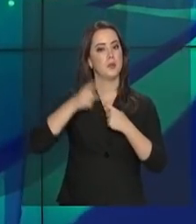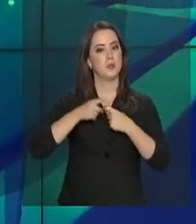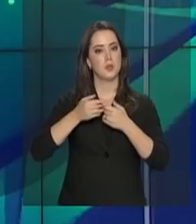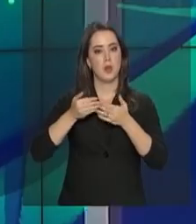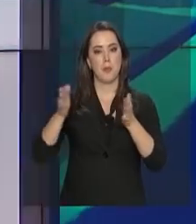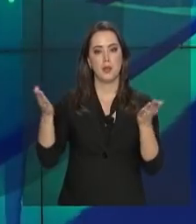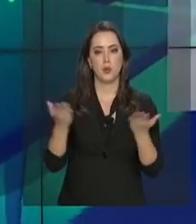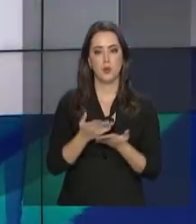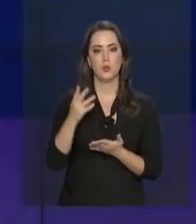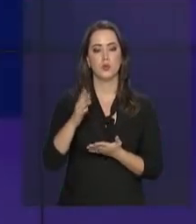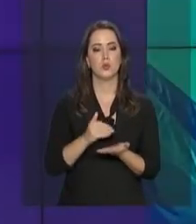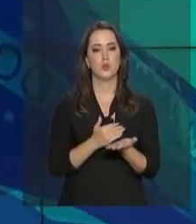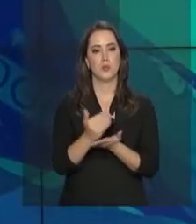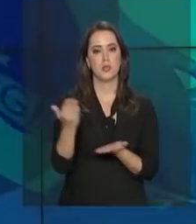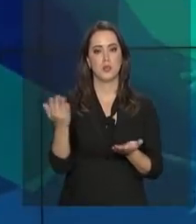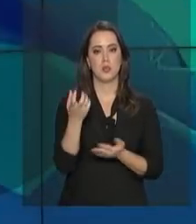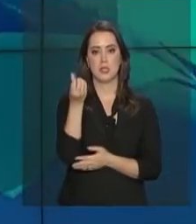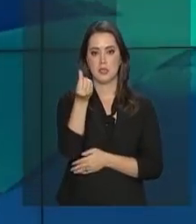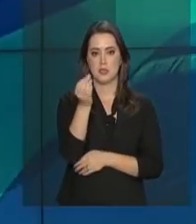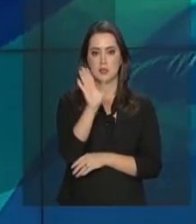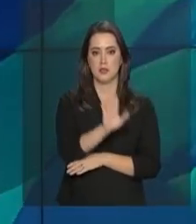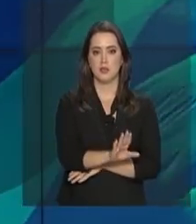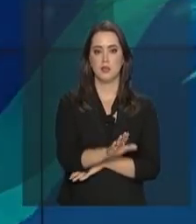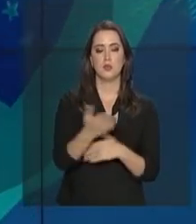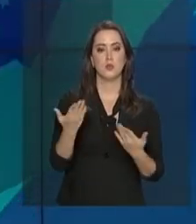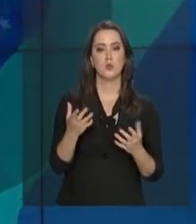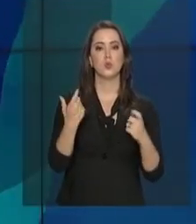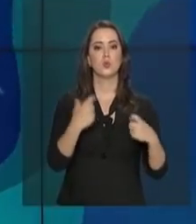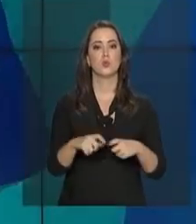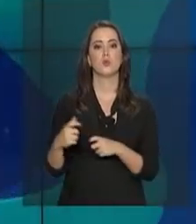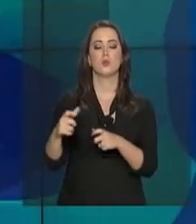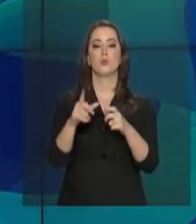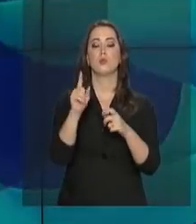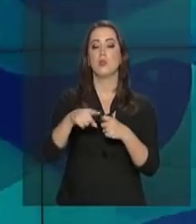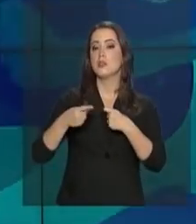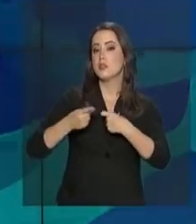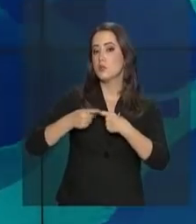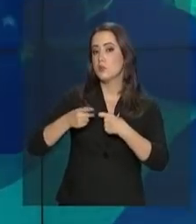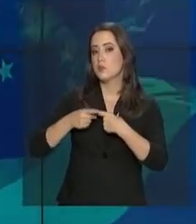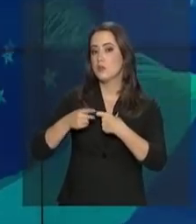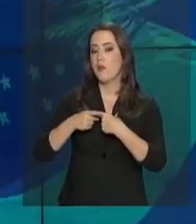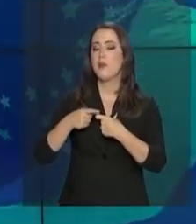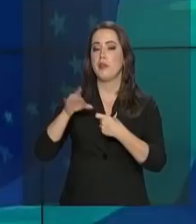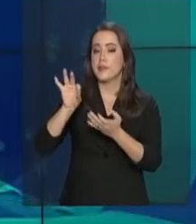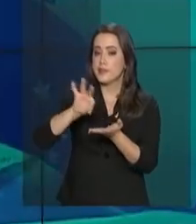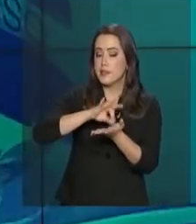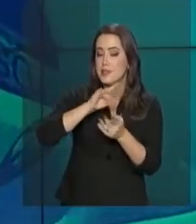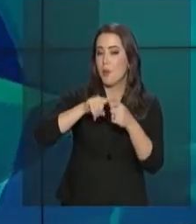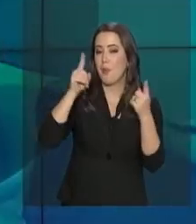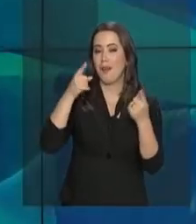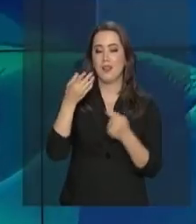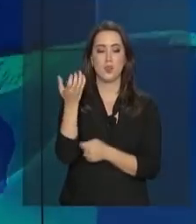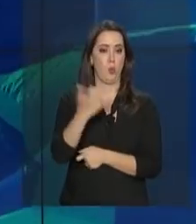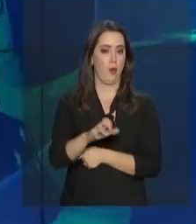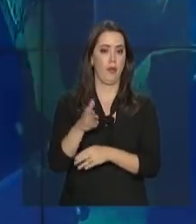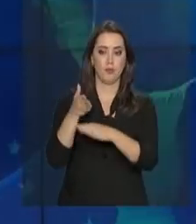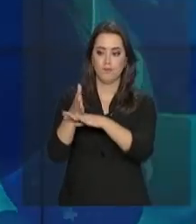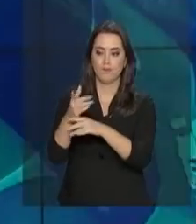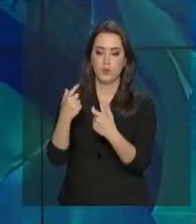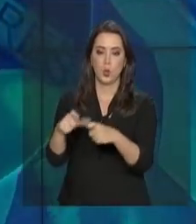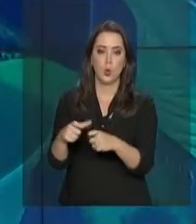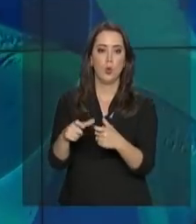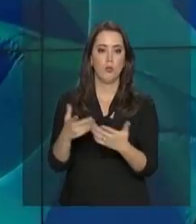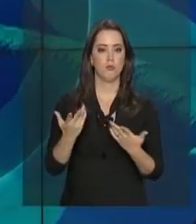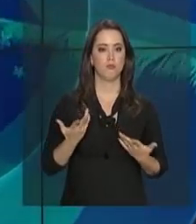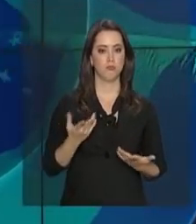abertas hoje a partir de agora seis horas da tarde os postos são de médicos que se inscreveram mas desistiram de ingressar